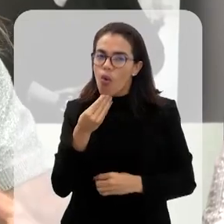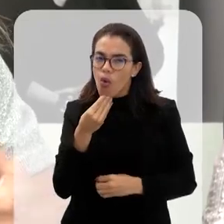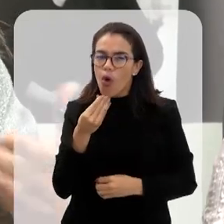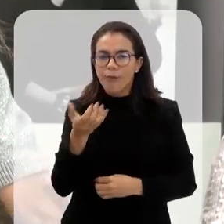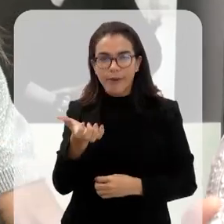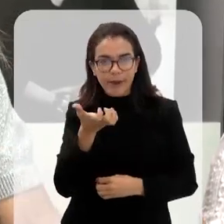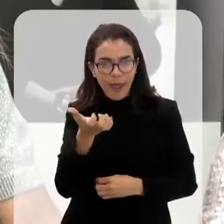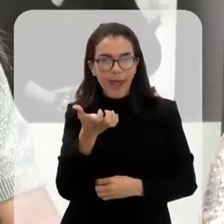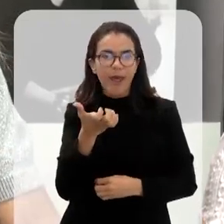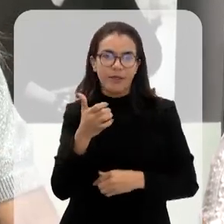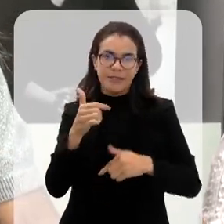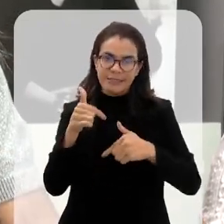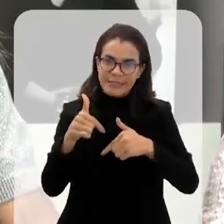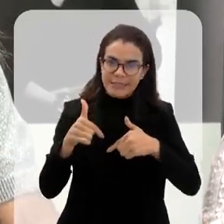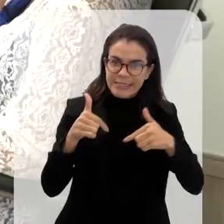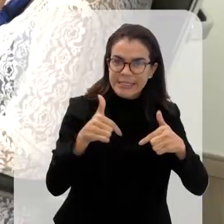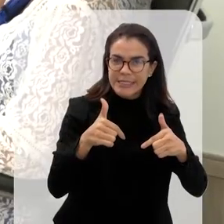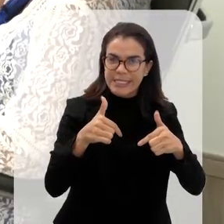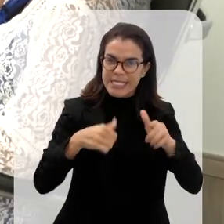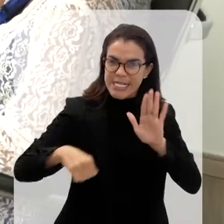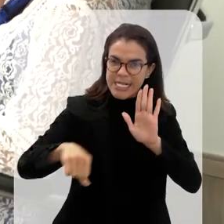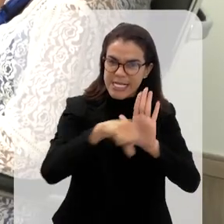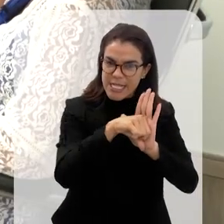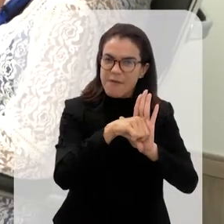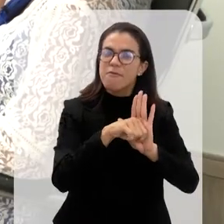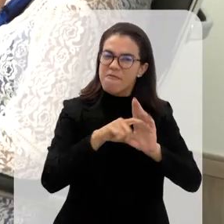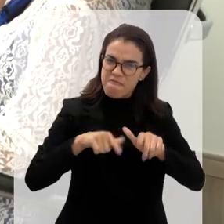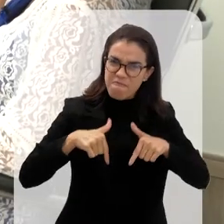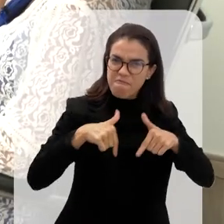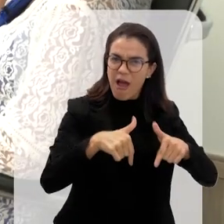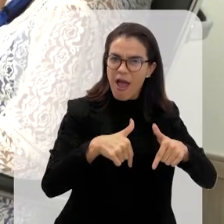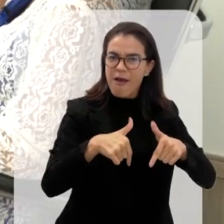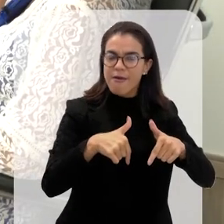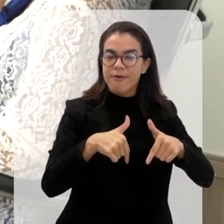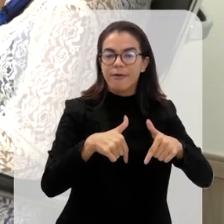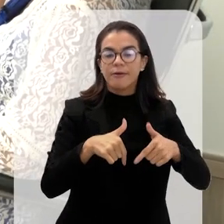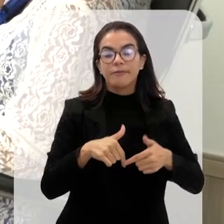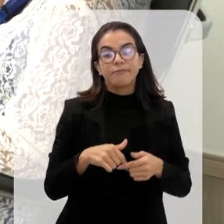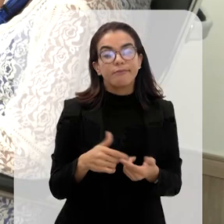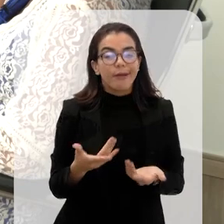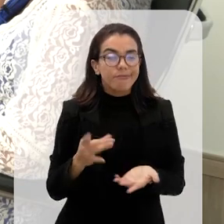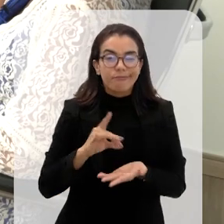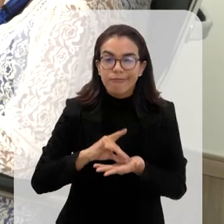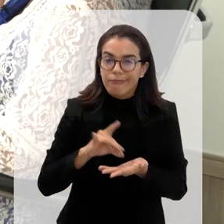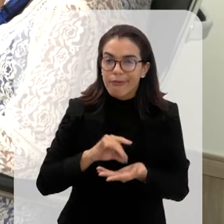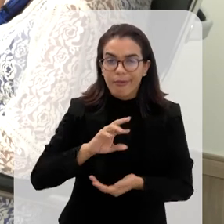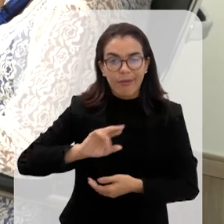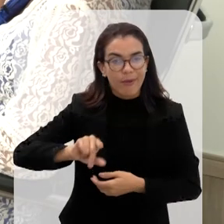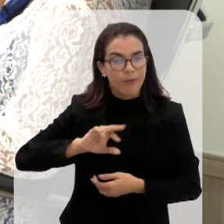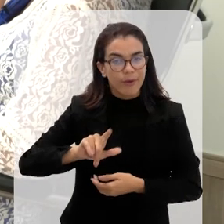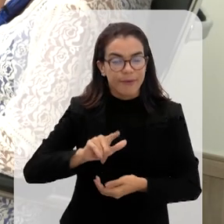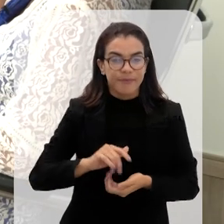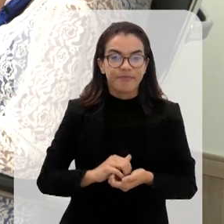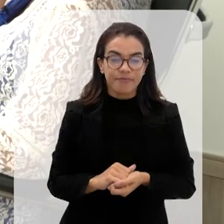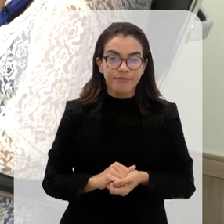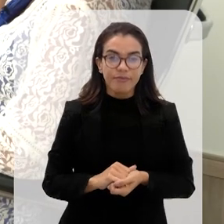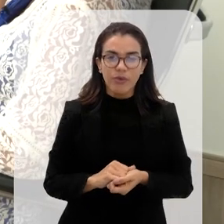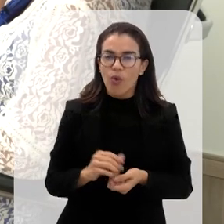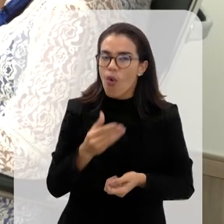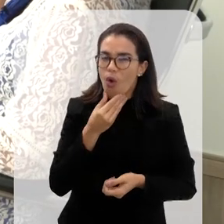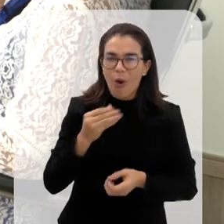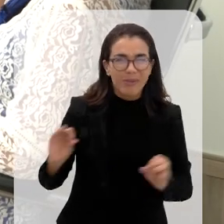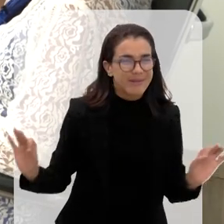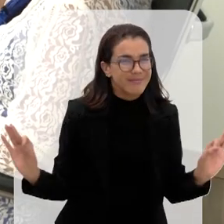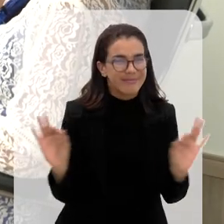eles podem cometer esse crime. Eles acham isso, né? E não é verdade.